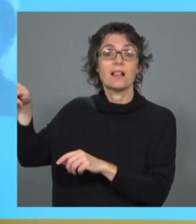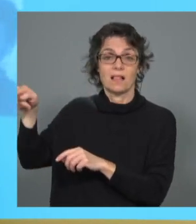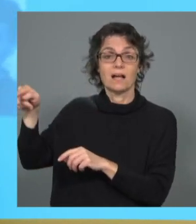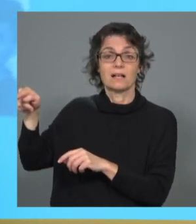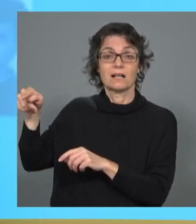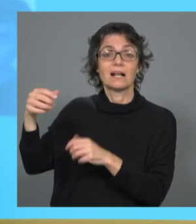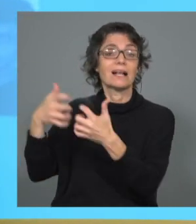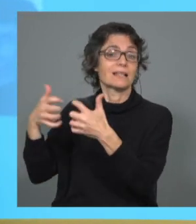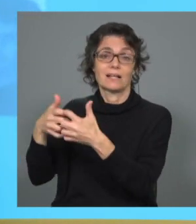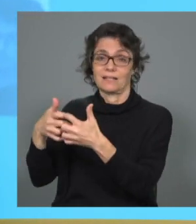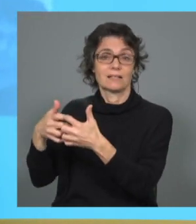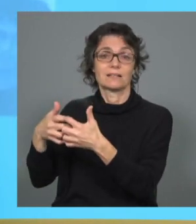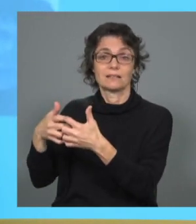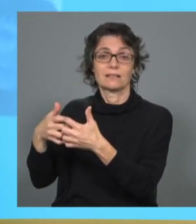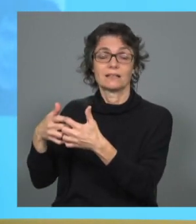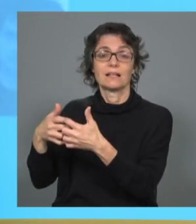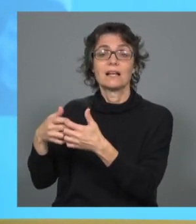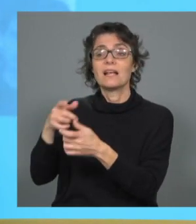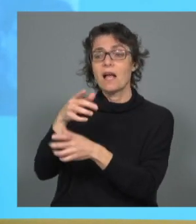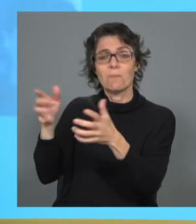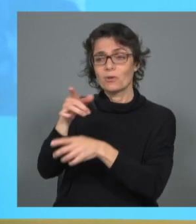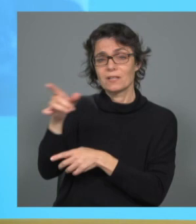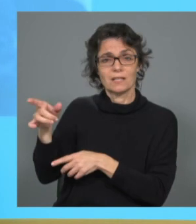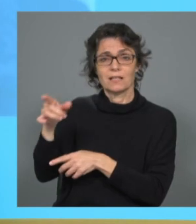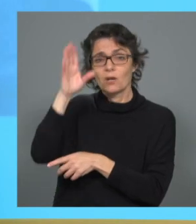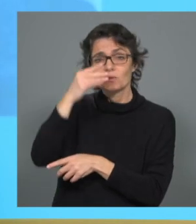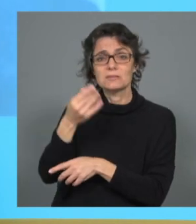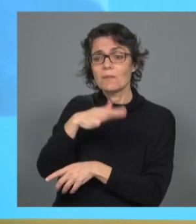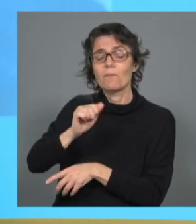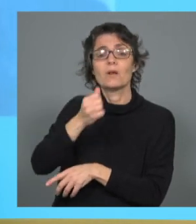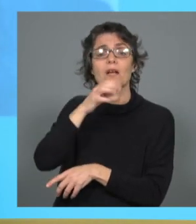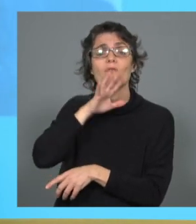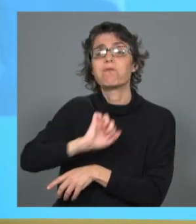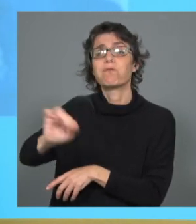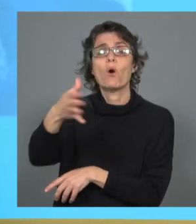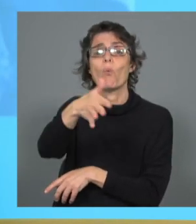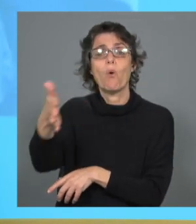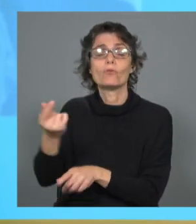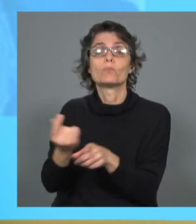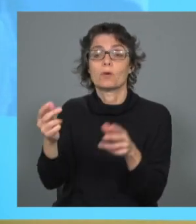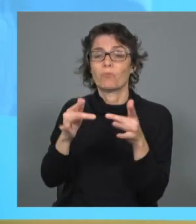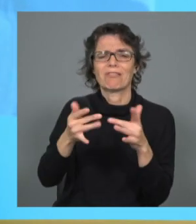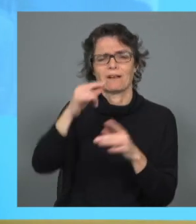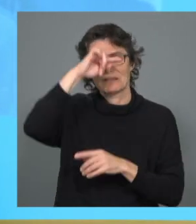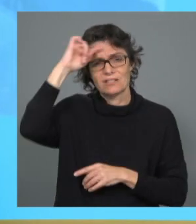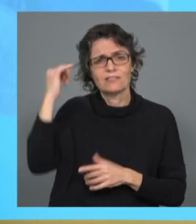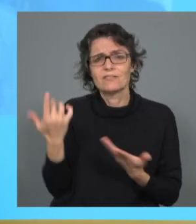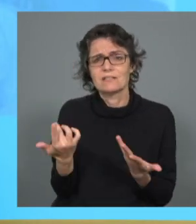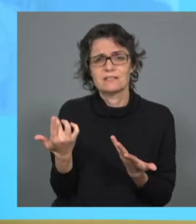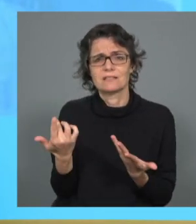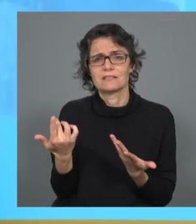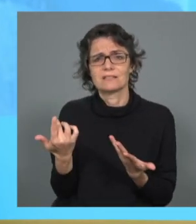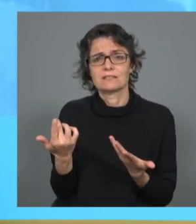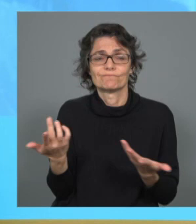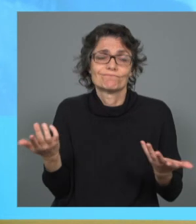guerra e que muitos deles nem sequer sabem onde é que os filhos estão, porque não têm contacto, porque isto